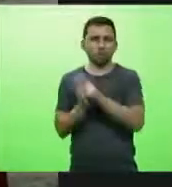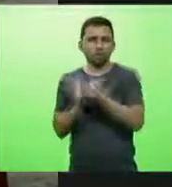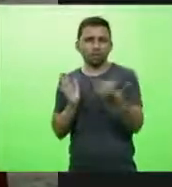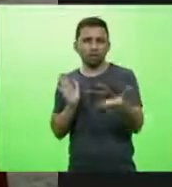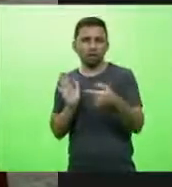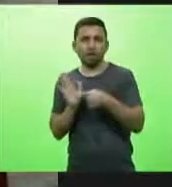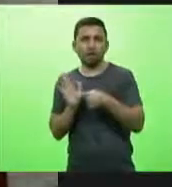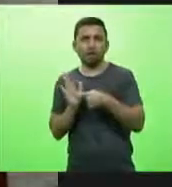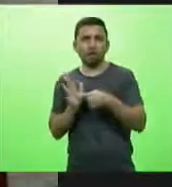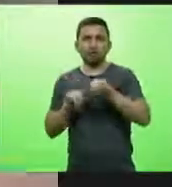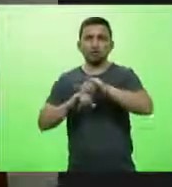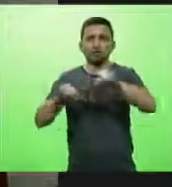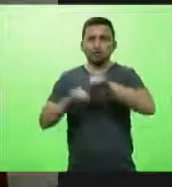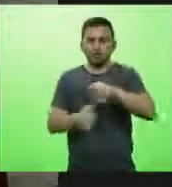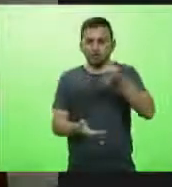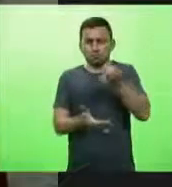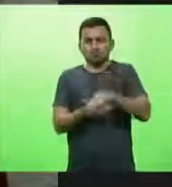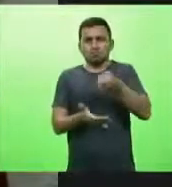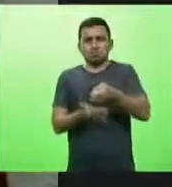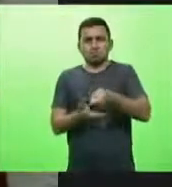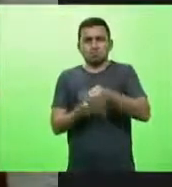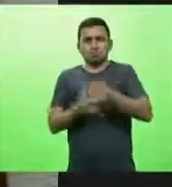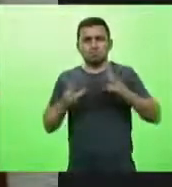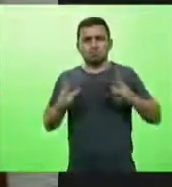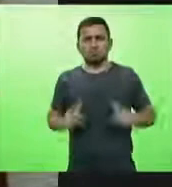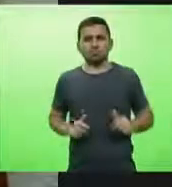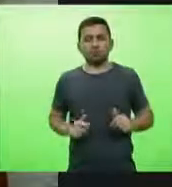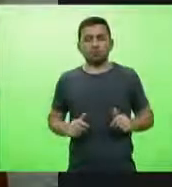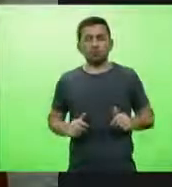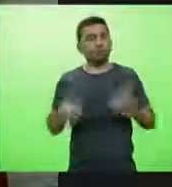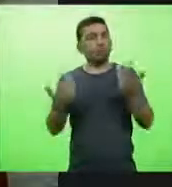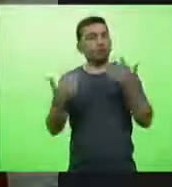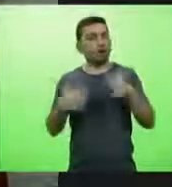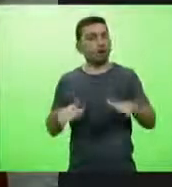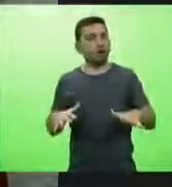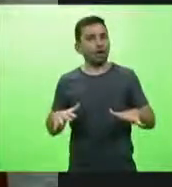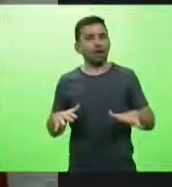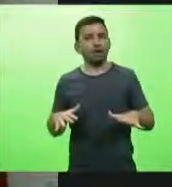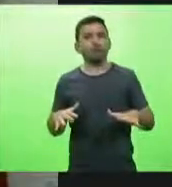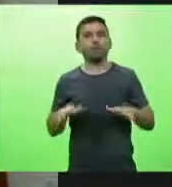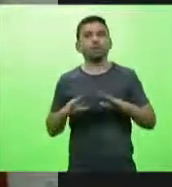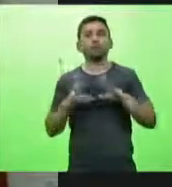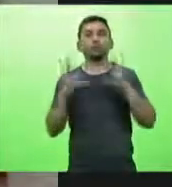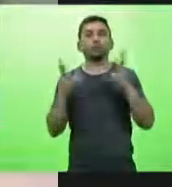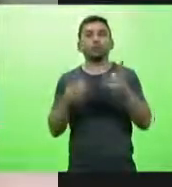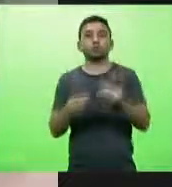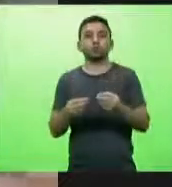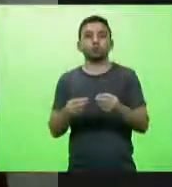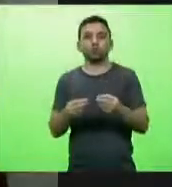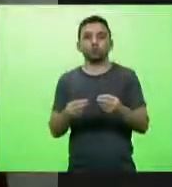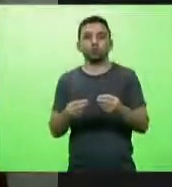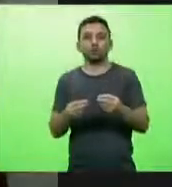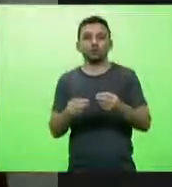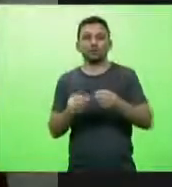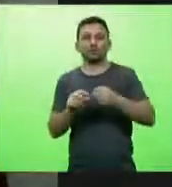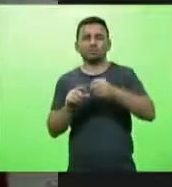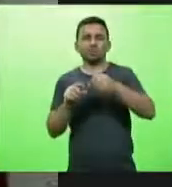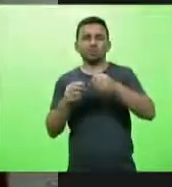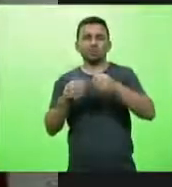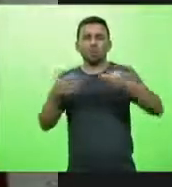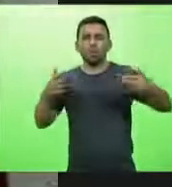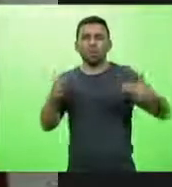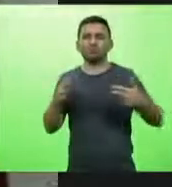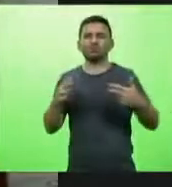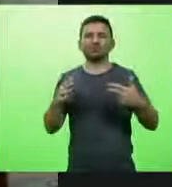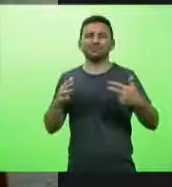matéria dizendo a ditadura sanitária, a ideia não é expor ninguém, a ideia não é nenhuma exposição de dados pessoais de alguém, mas